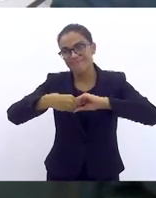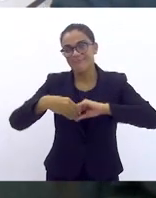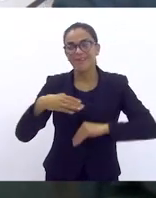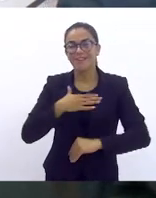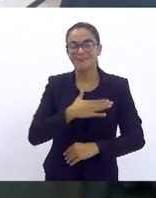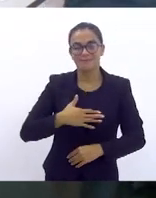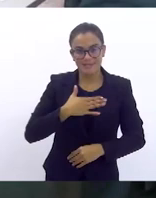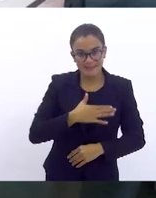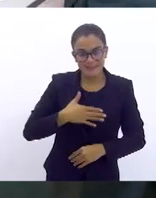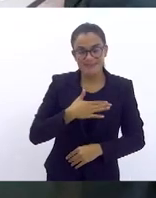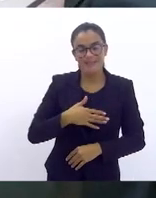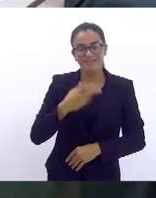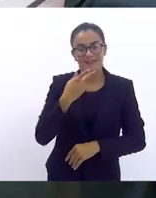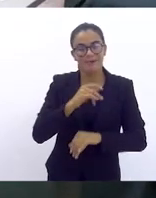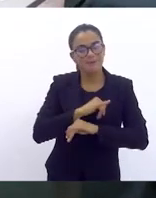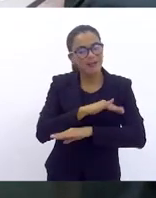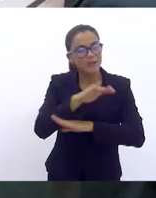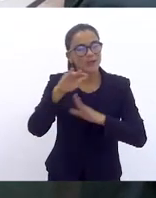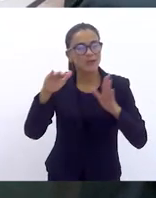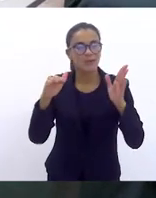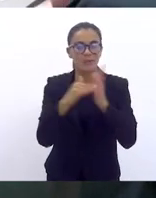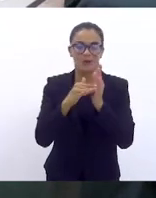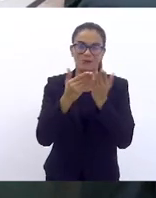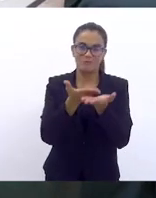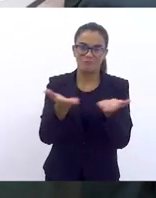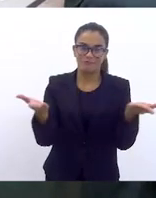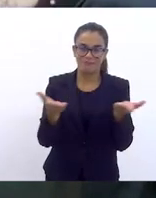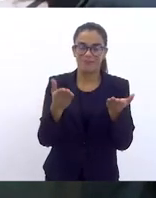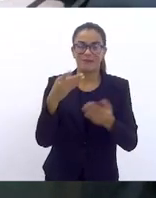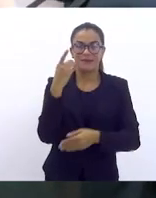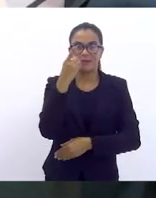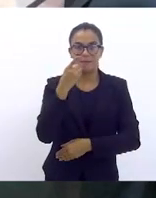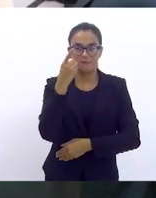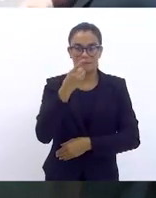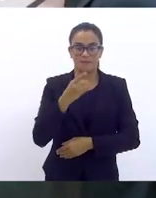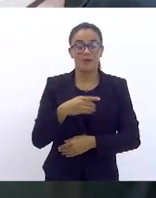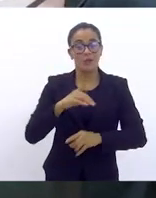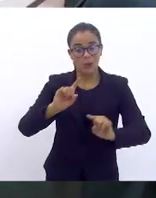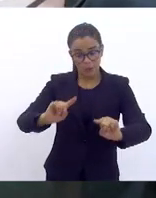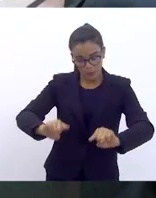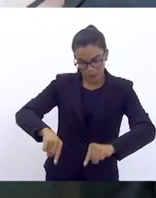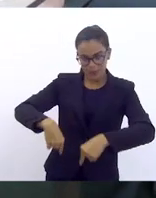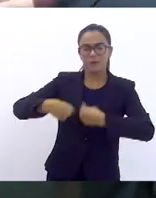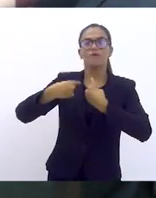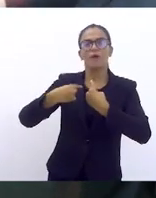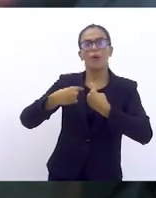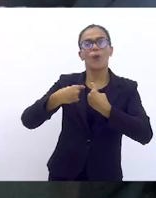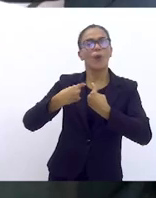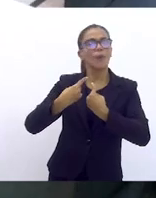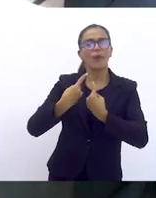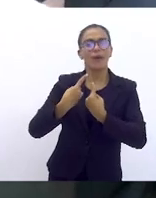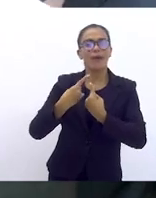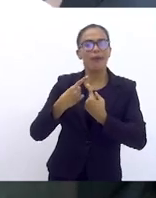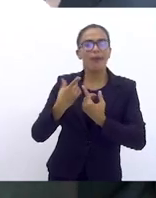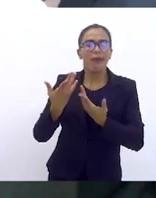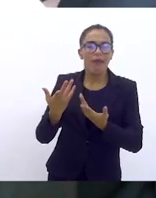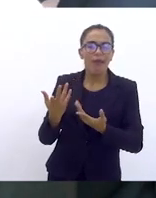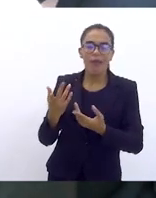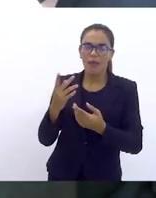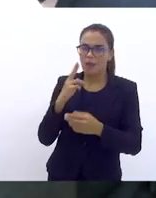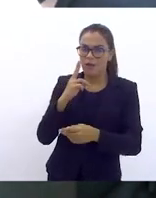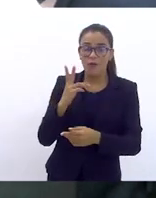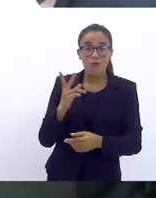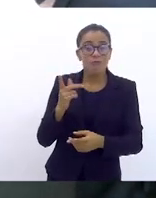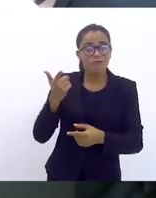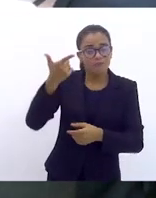todos os deputados aqui então o fim o desafio nosso é assumir uma posição o Rio de Janeiro voltar